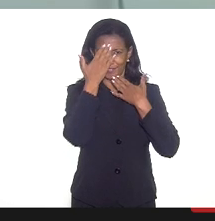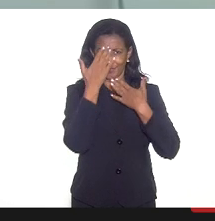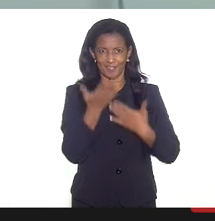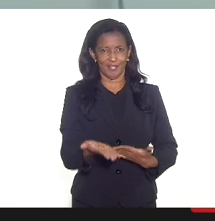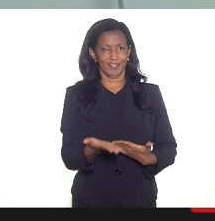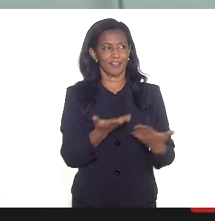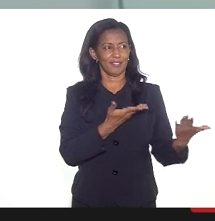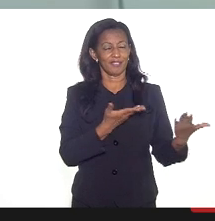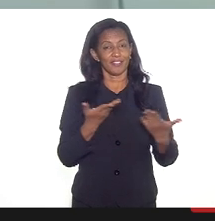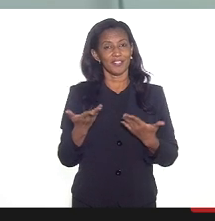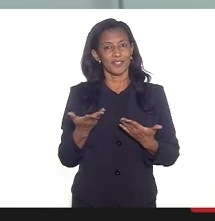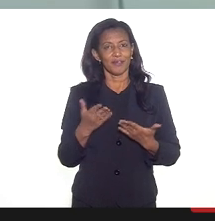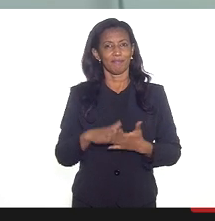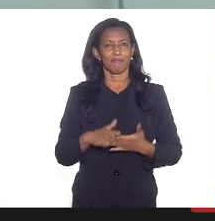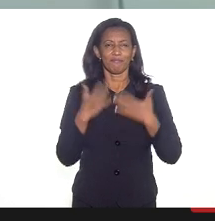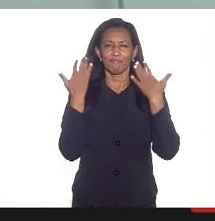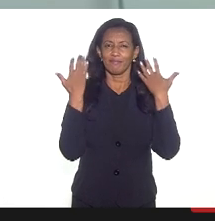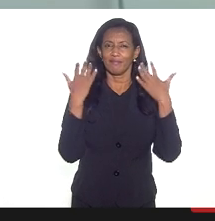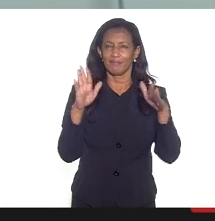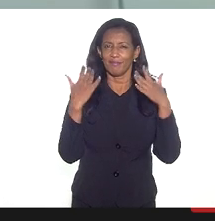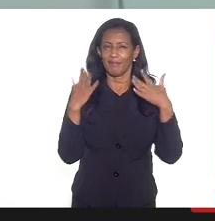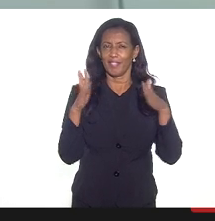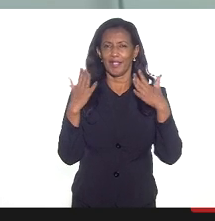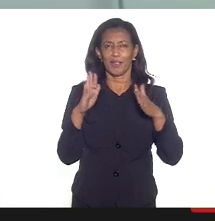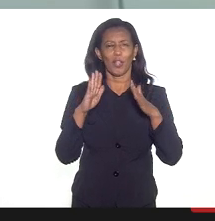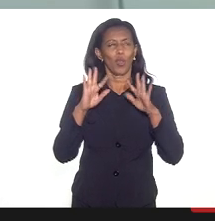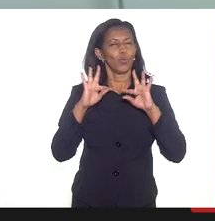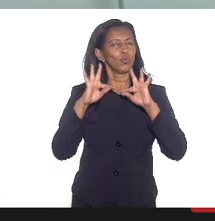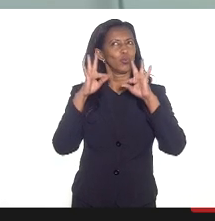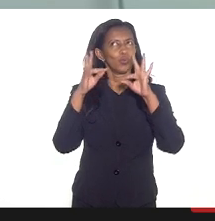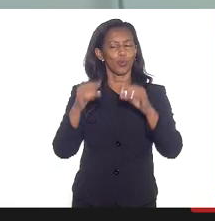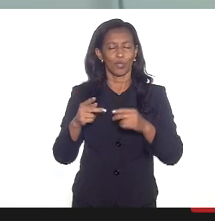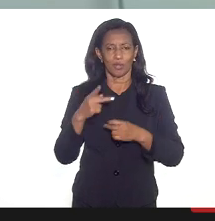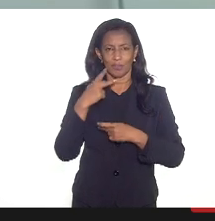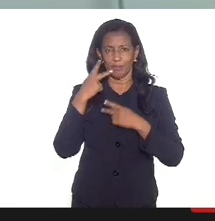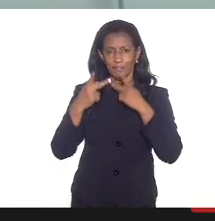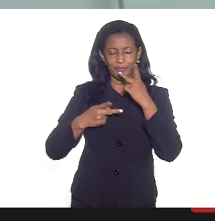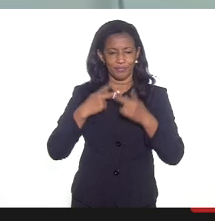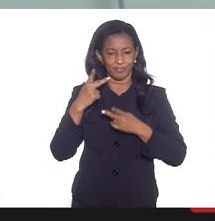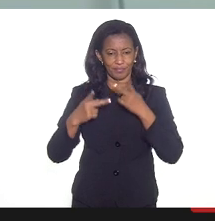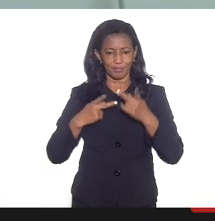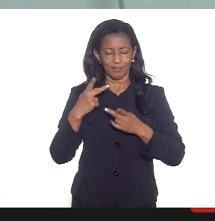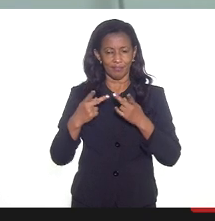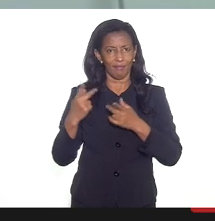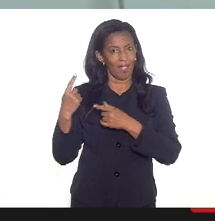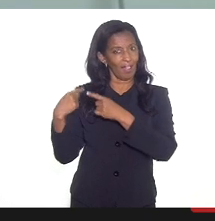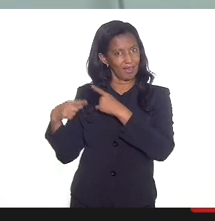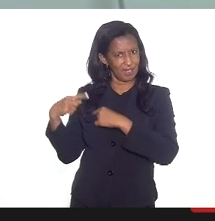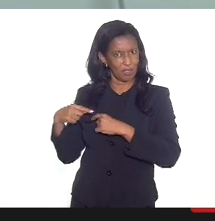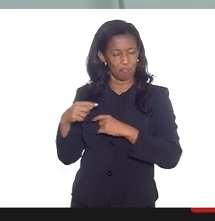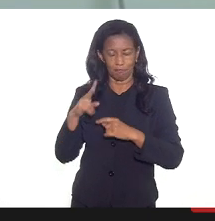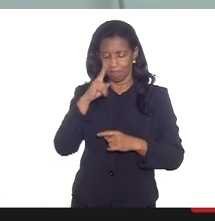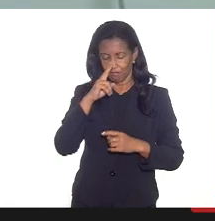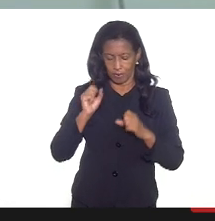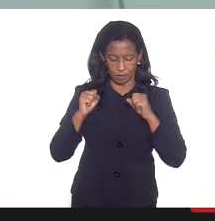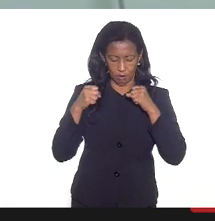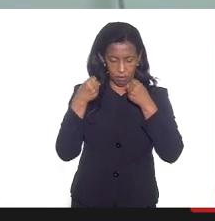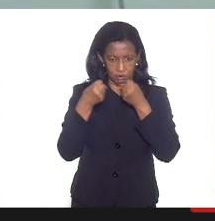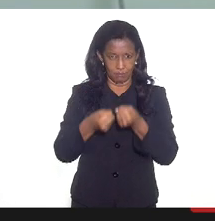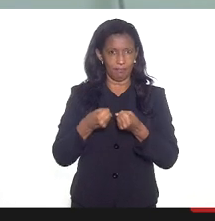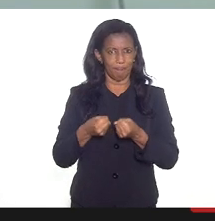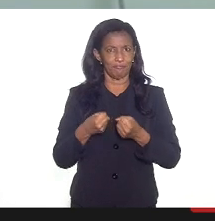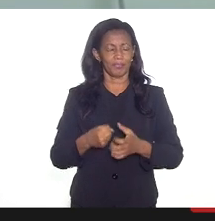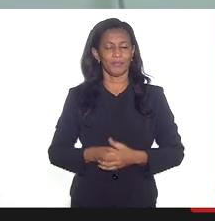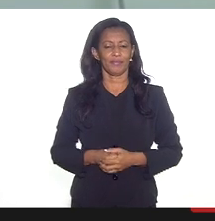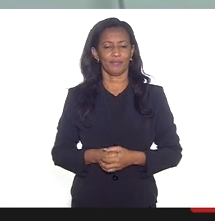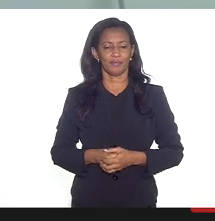convite. Parabenizo desde já todas as falas que me antecederam, foram muito fortes, muito potentes.